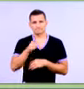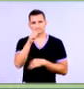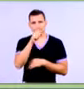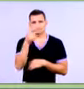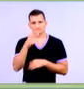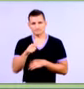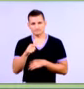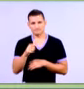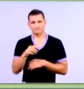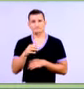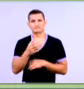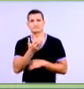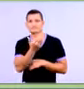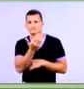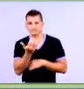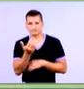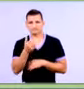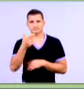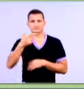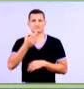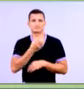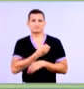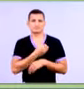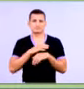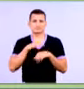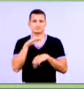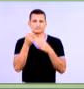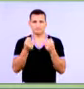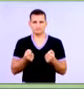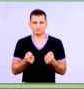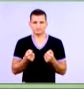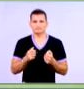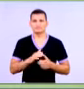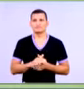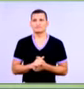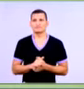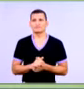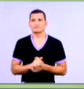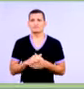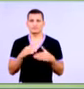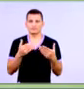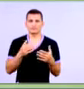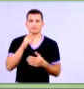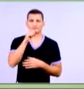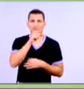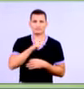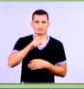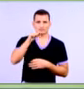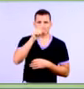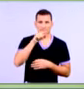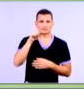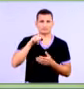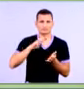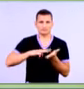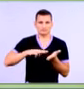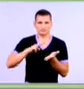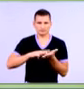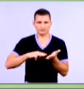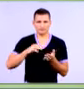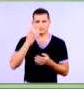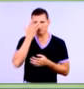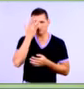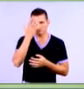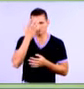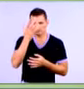o segundo mais pesado para essa penúltima posição, né? Então, a bolha é um método que ela é fácil